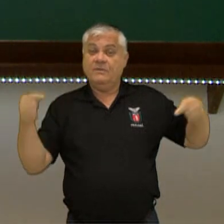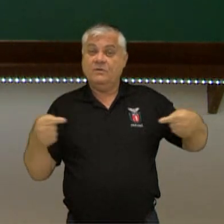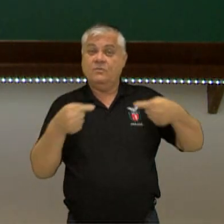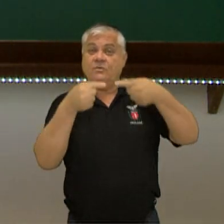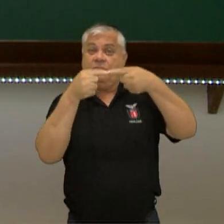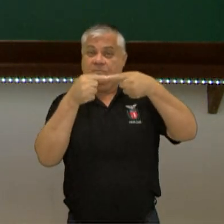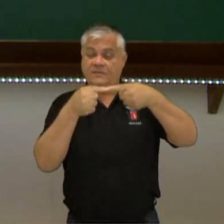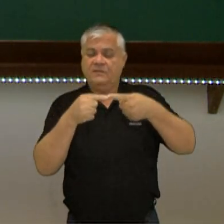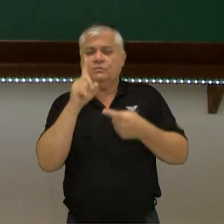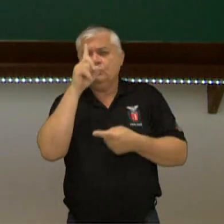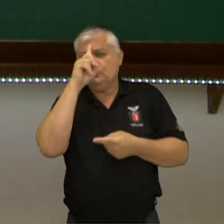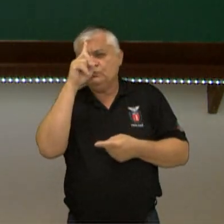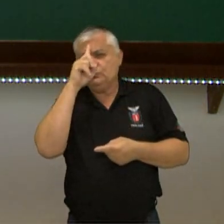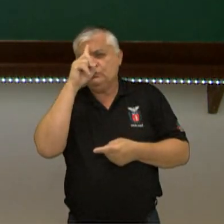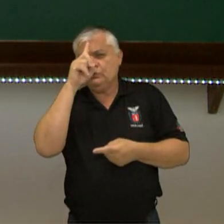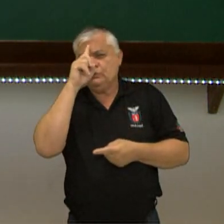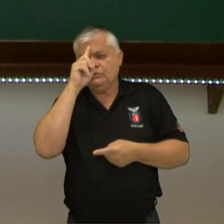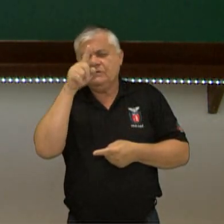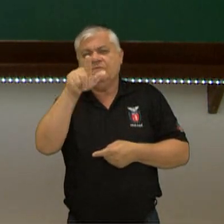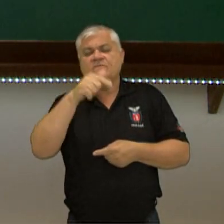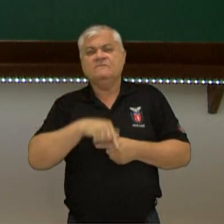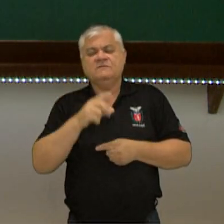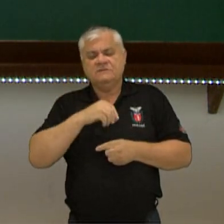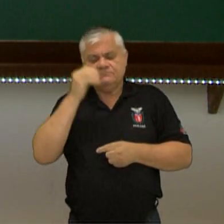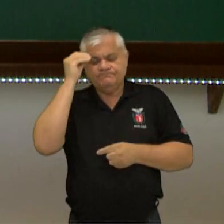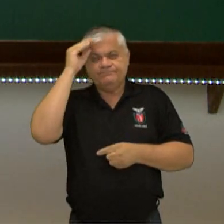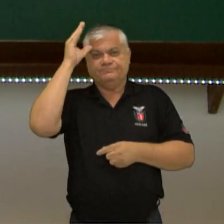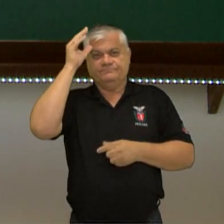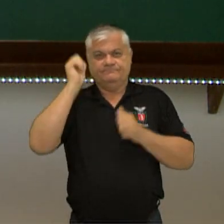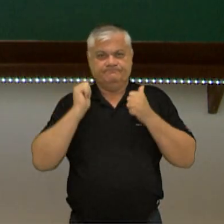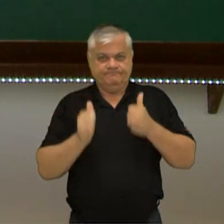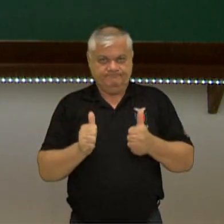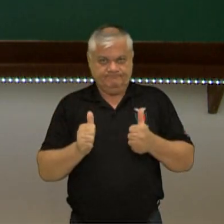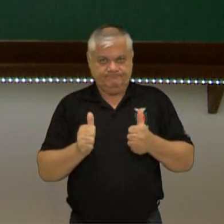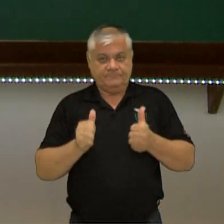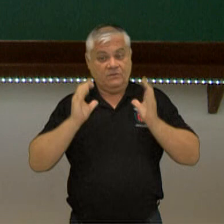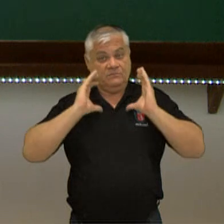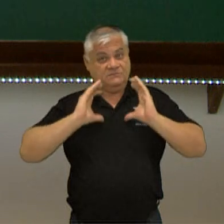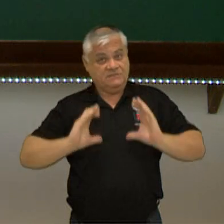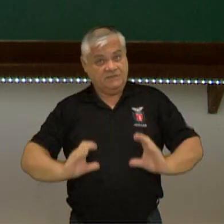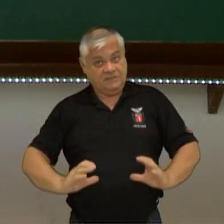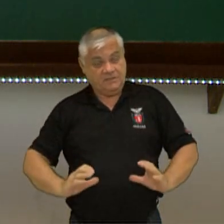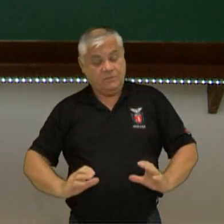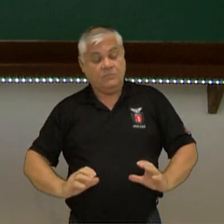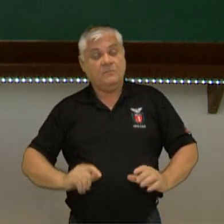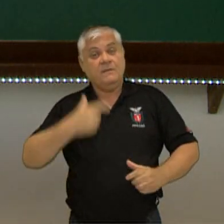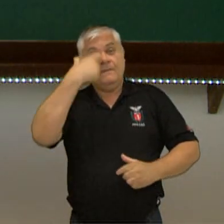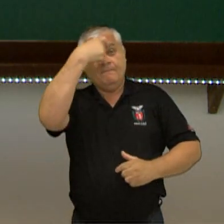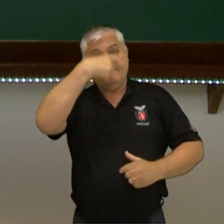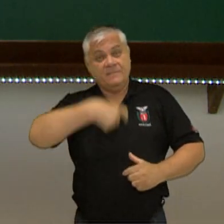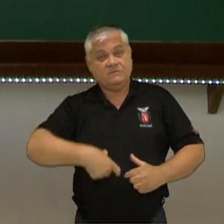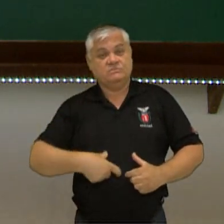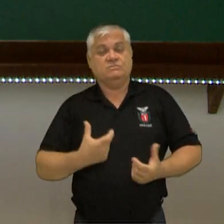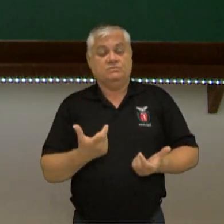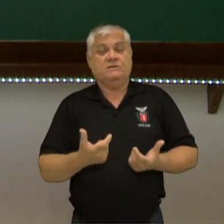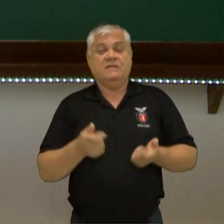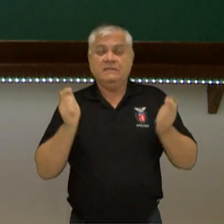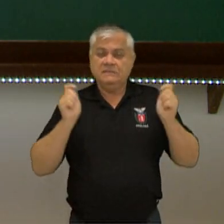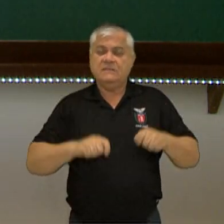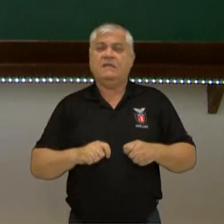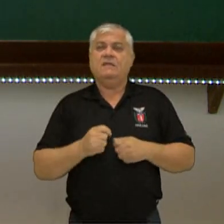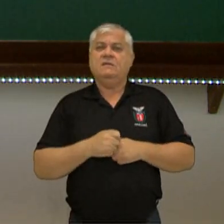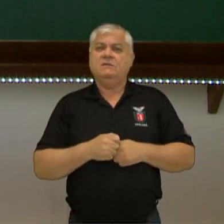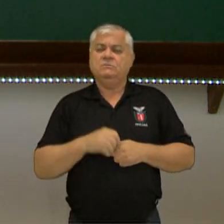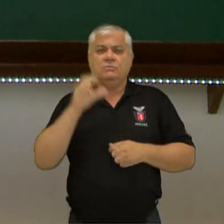supere, vá além de si mesmo e se construa. Como um cidadão de bem, como uma pessoa que tem bom